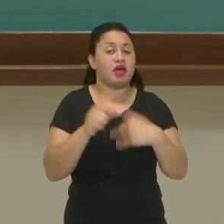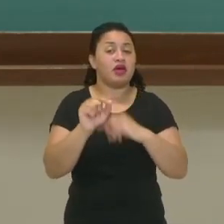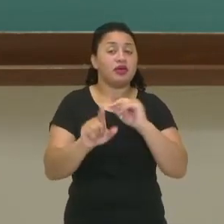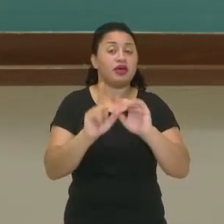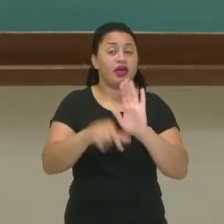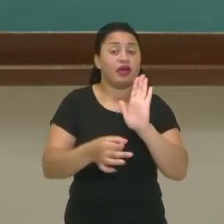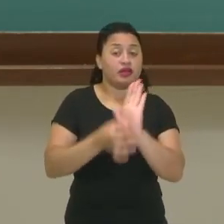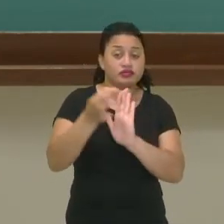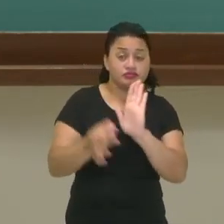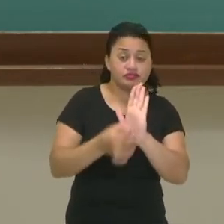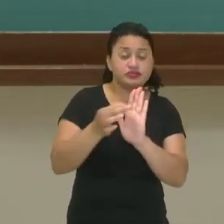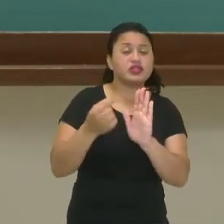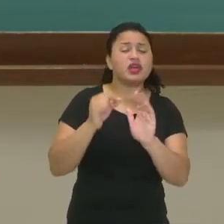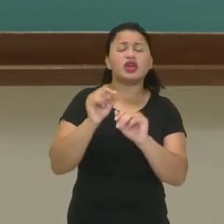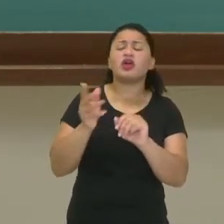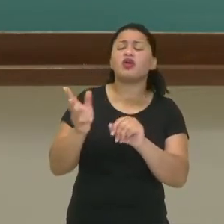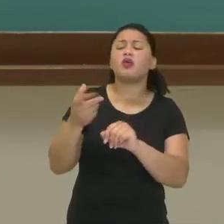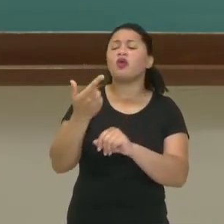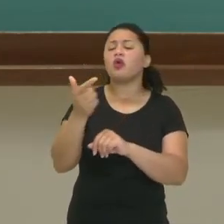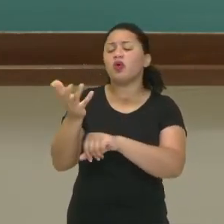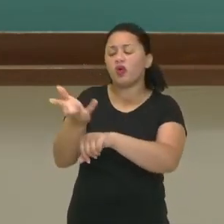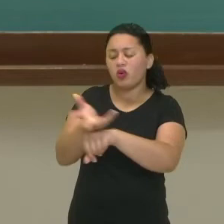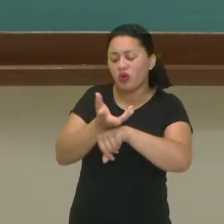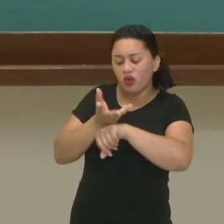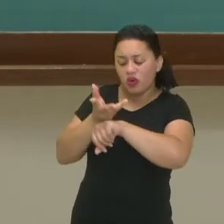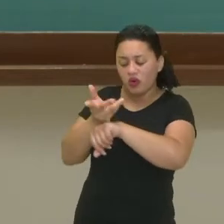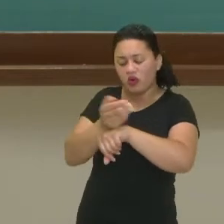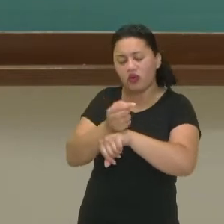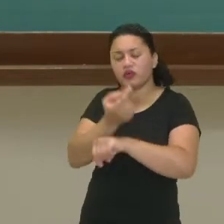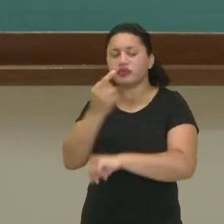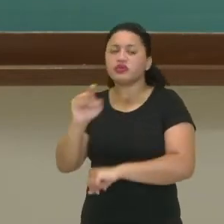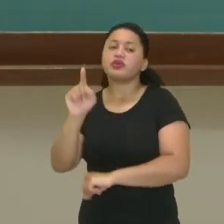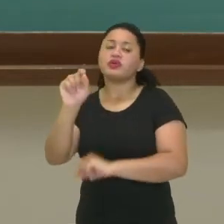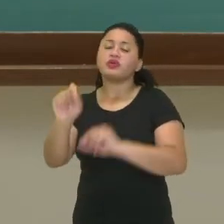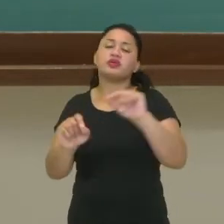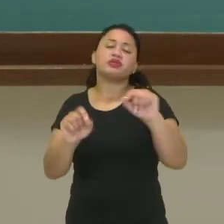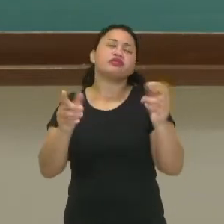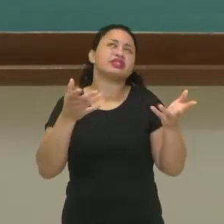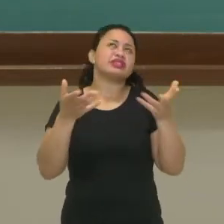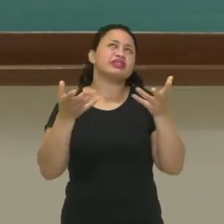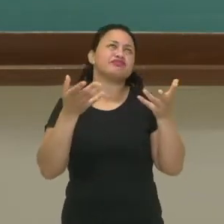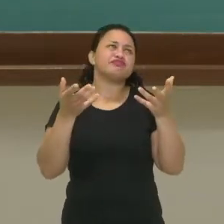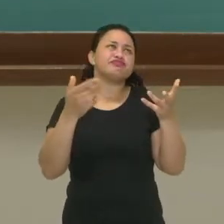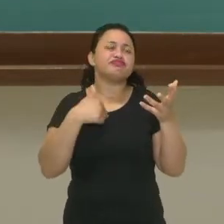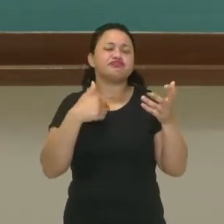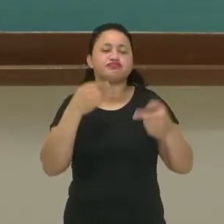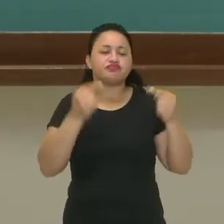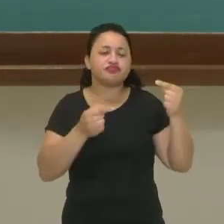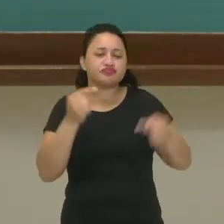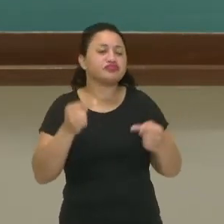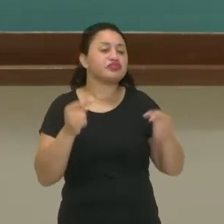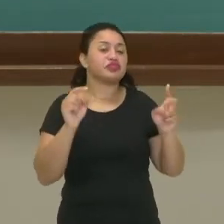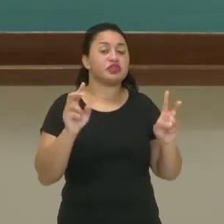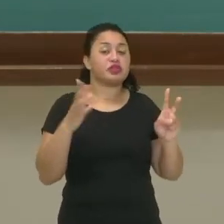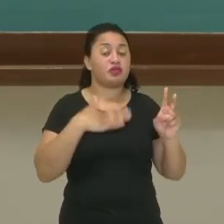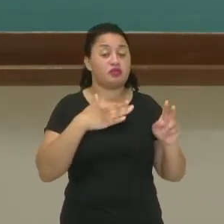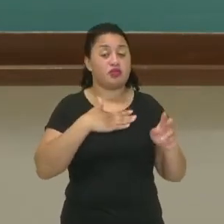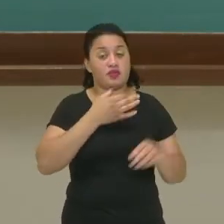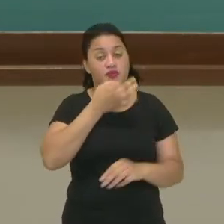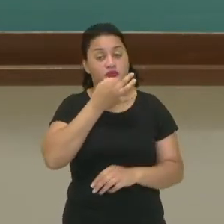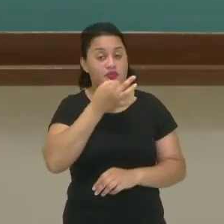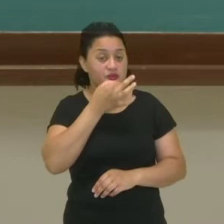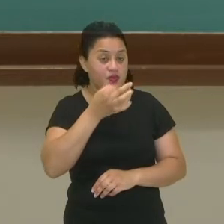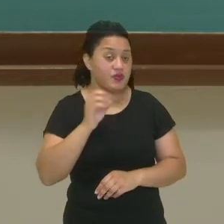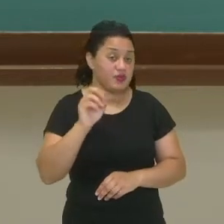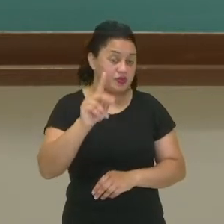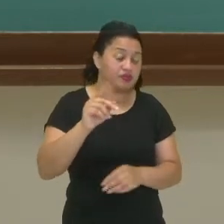argumentar, convencer o outro daquilo que eu estou discutindo, que eu quero trazer.